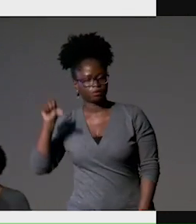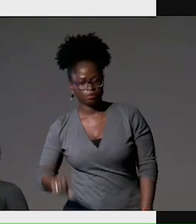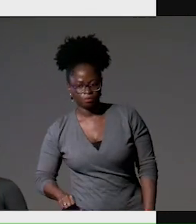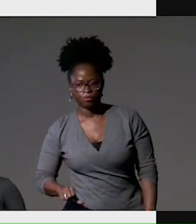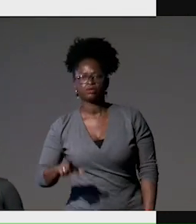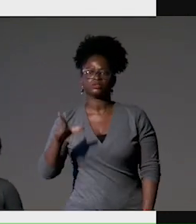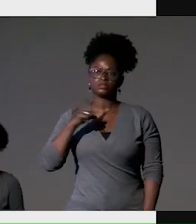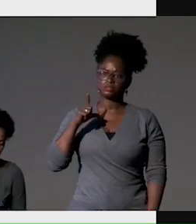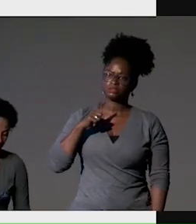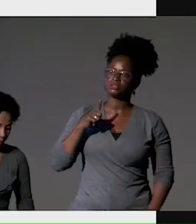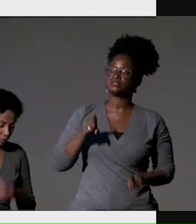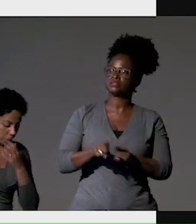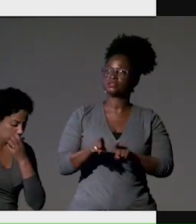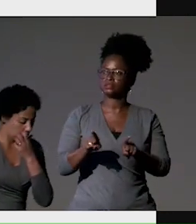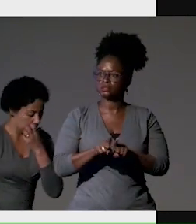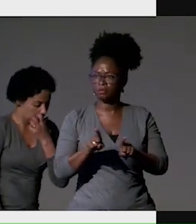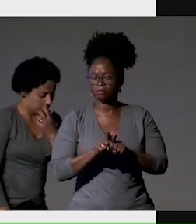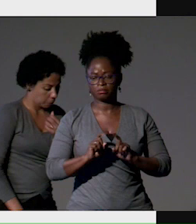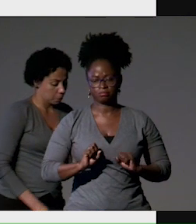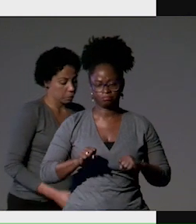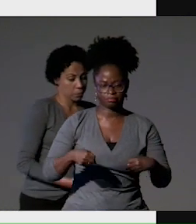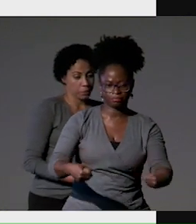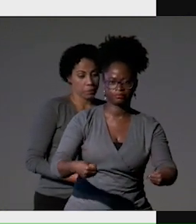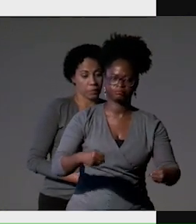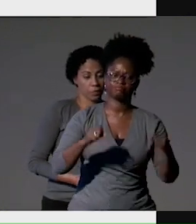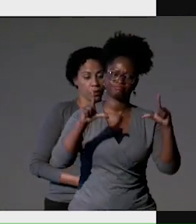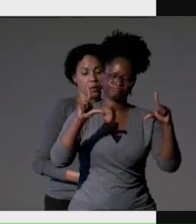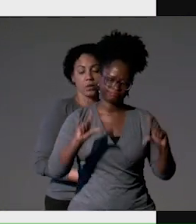resposta inflamatória, reduz o desempenho,